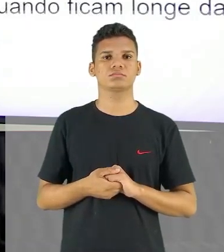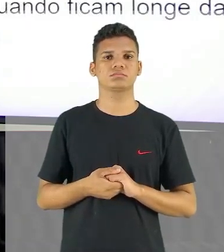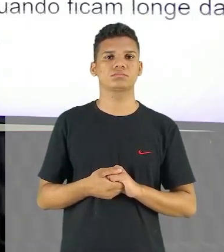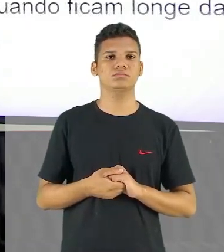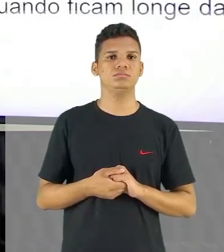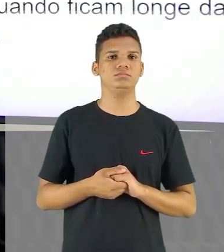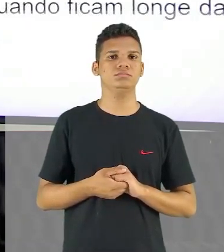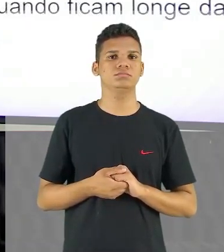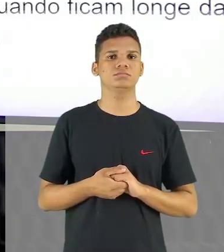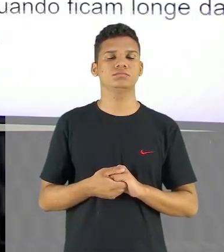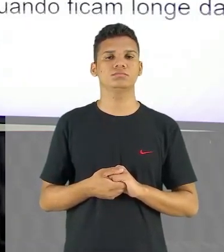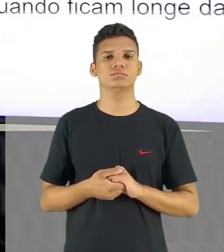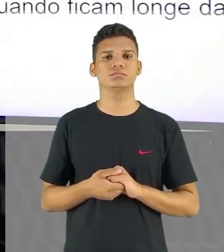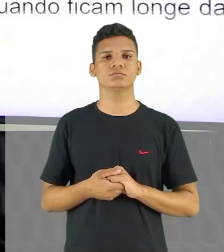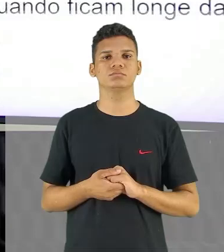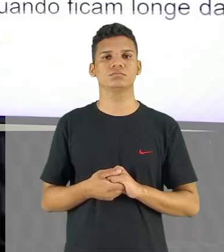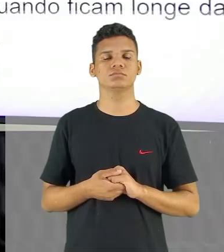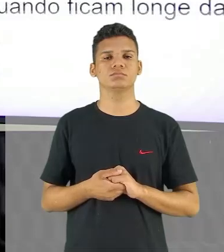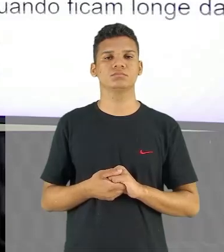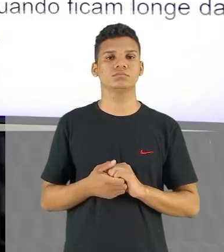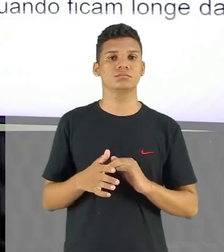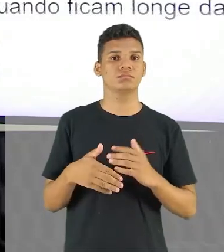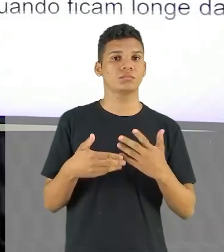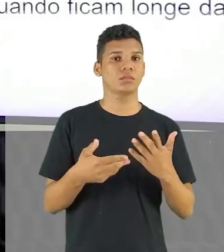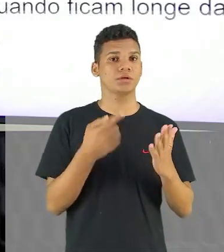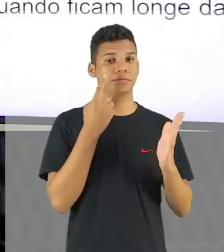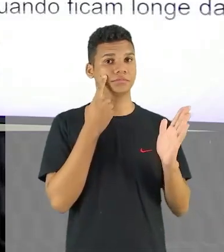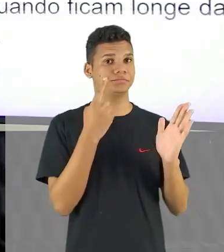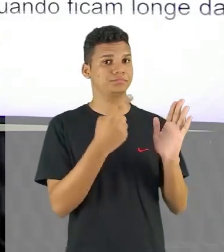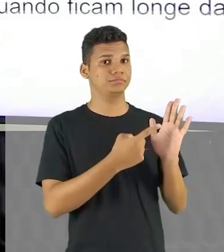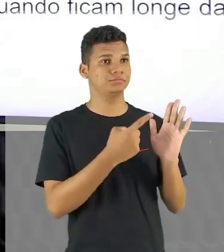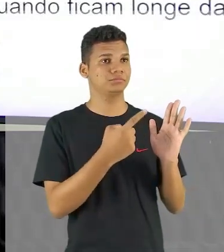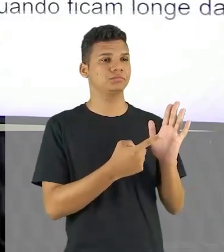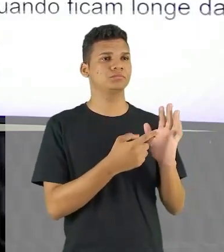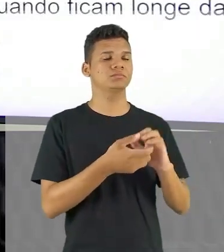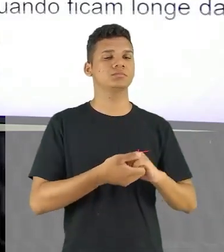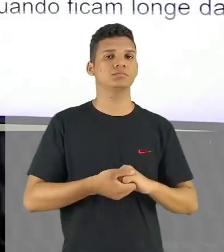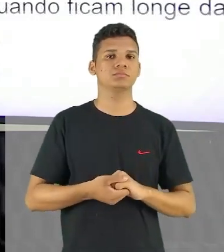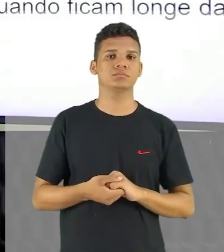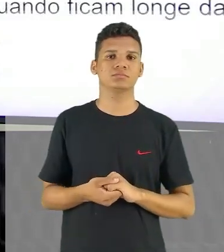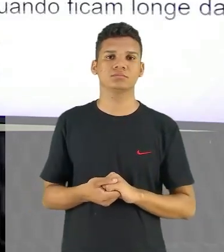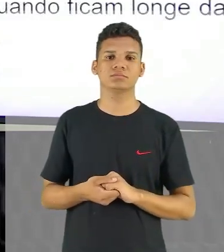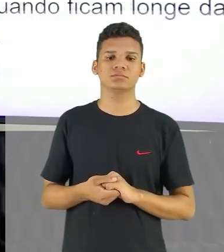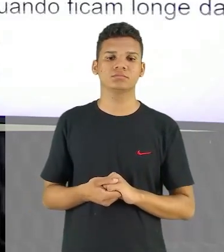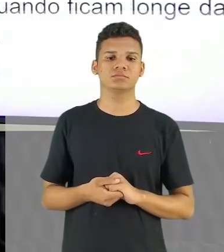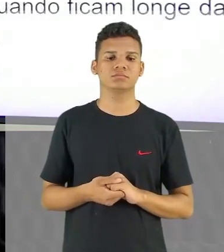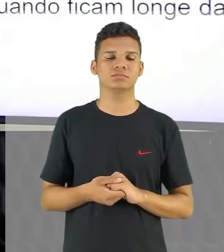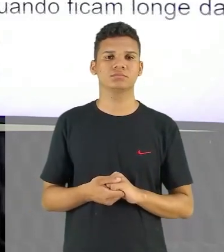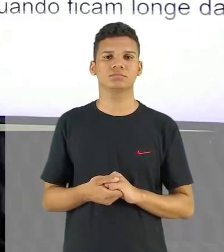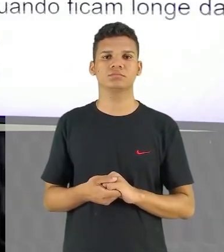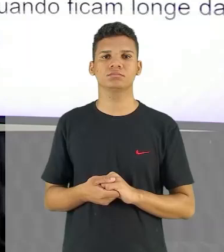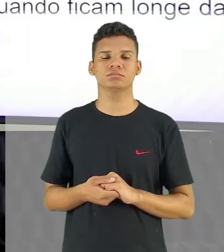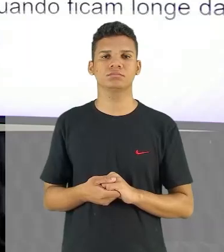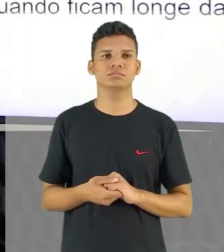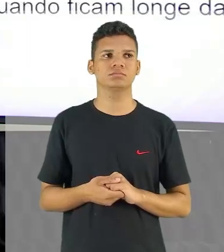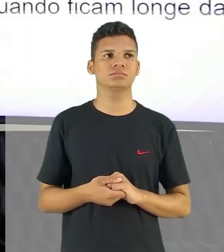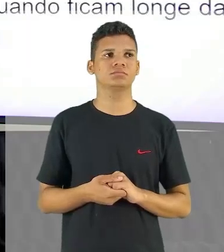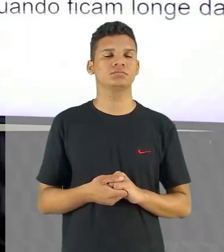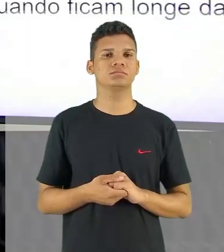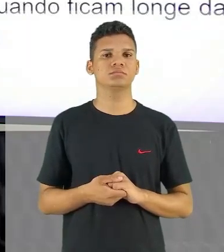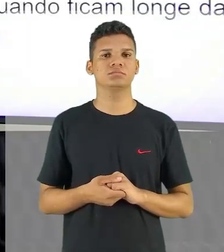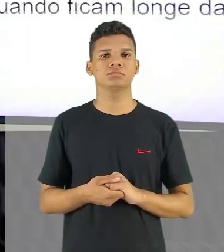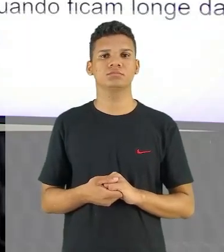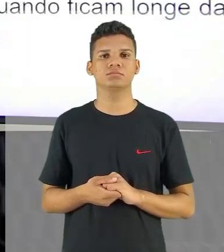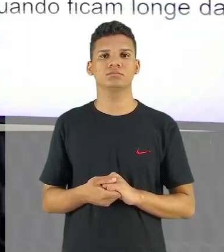Ele vai definhando, fica tão triste que nem canta mais. E morre. Você também não pode caçar os